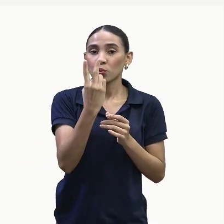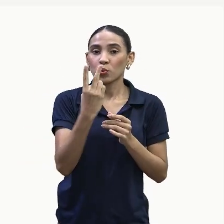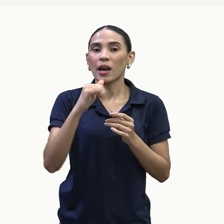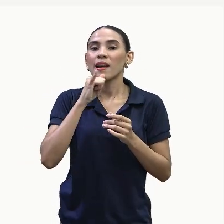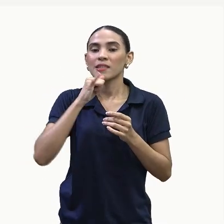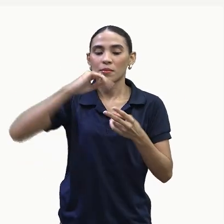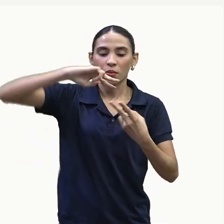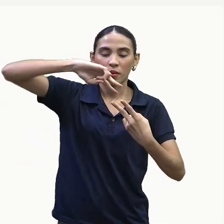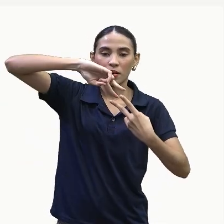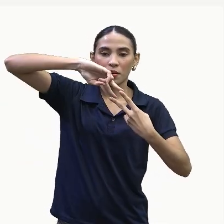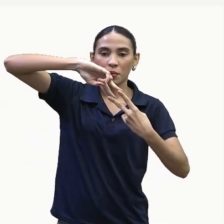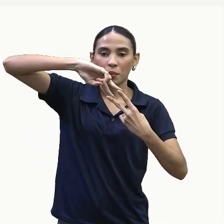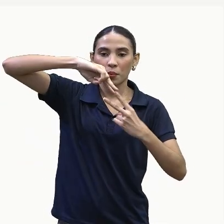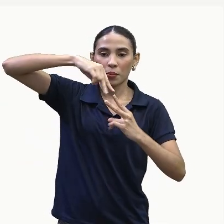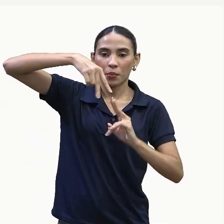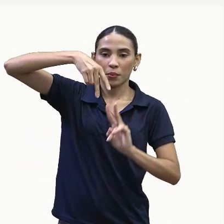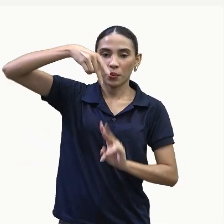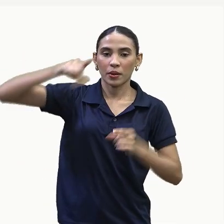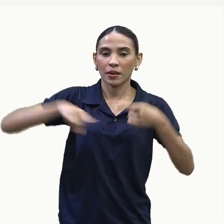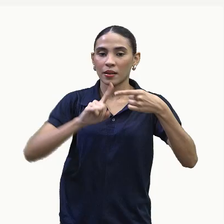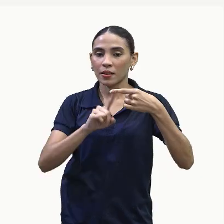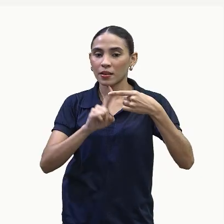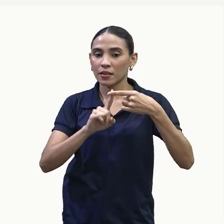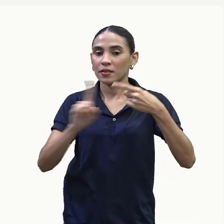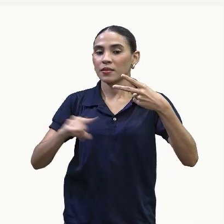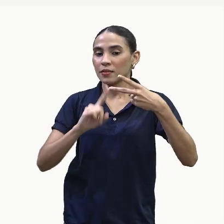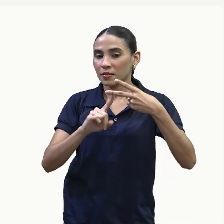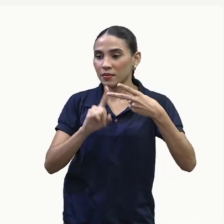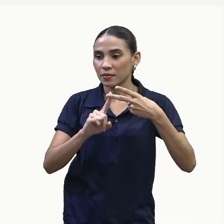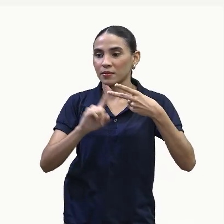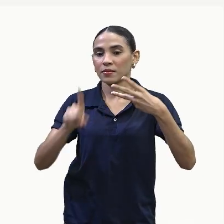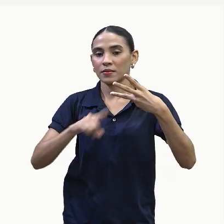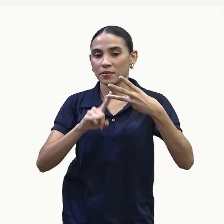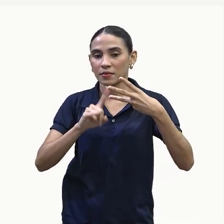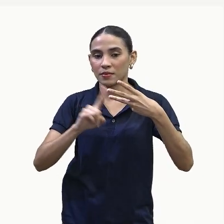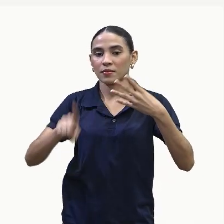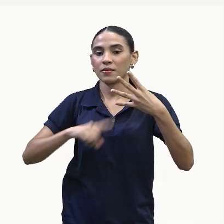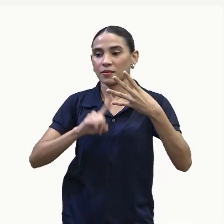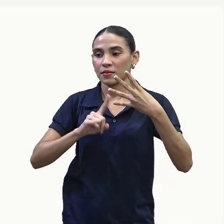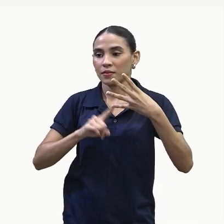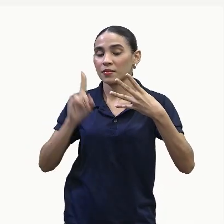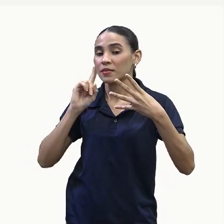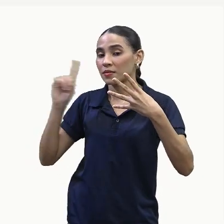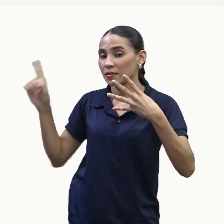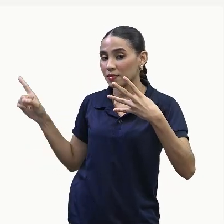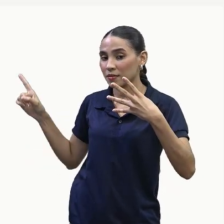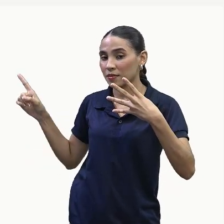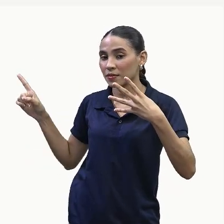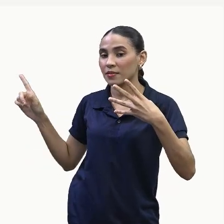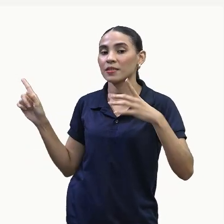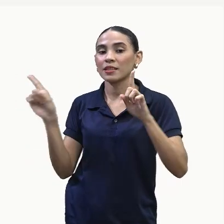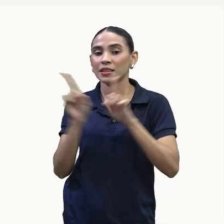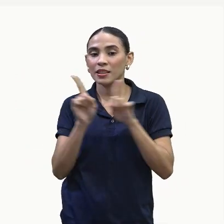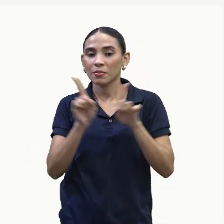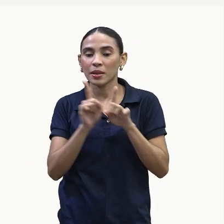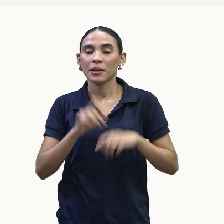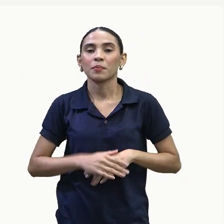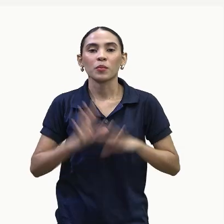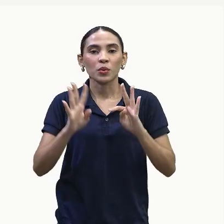de DNA, né? A adenina, timina, guanina e citosina. E também toda